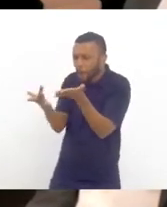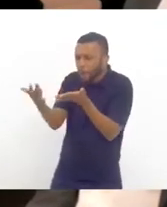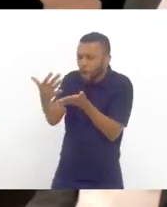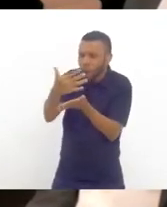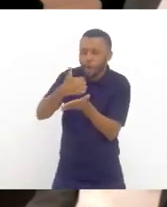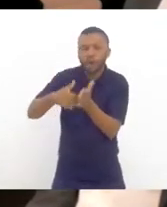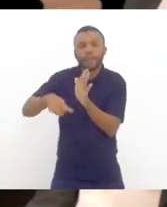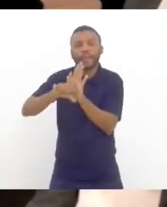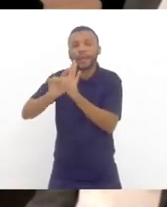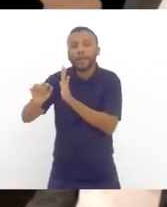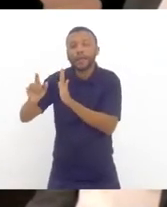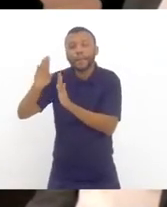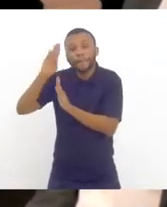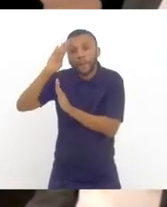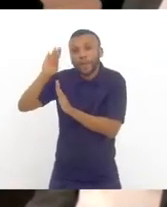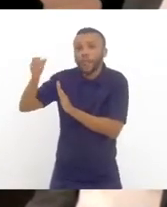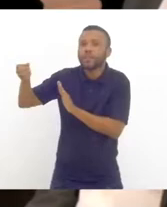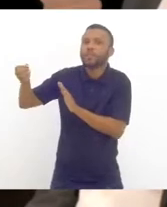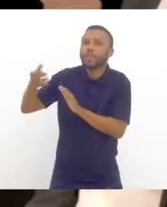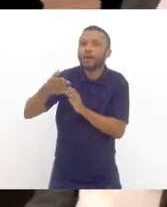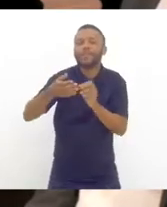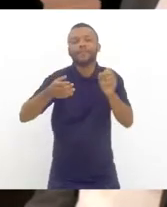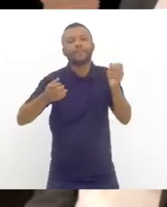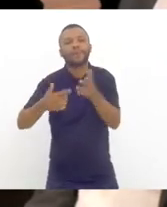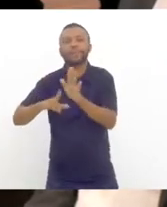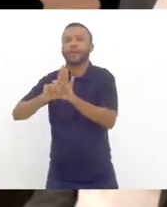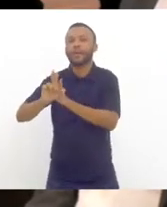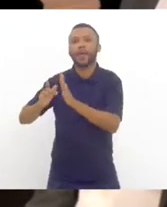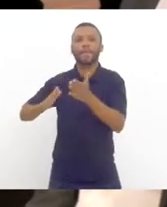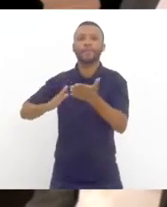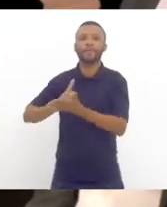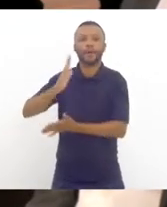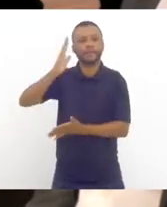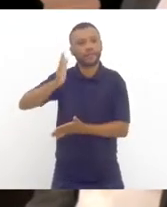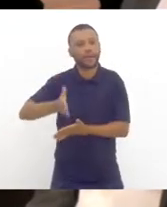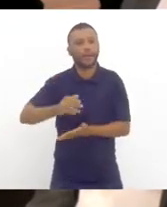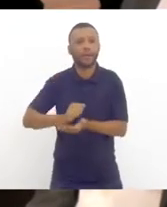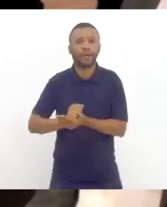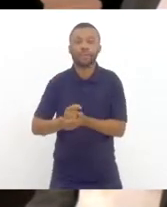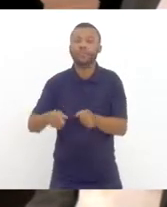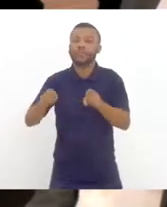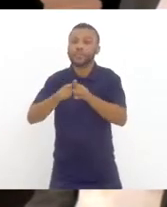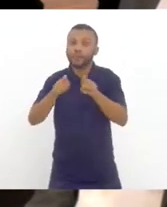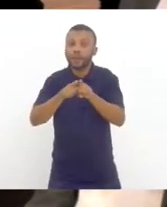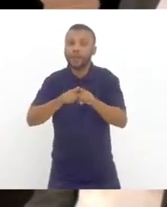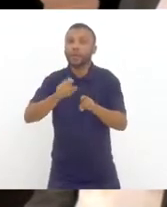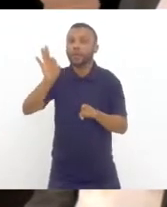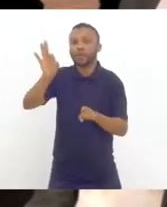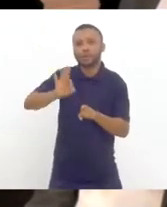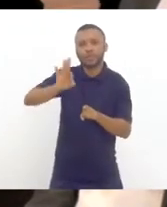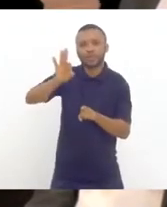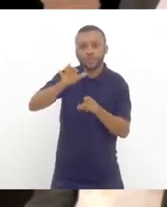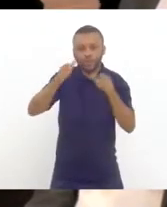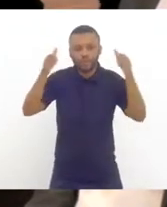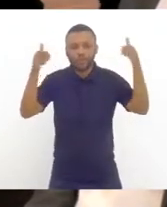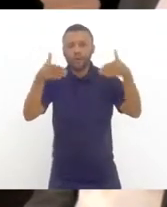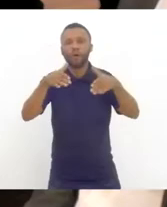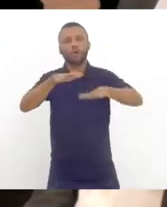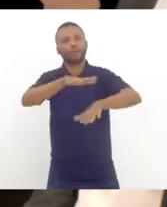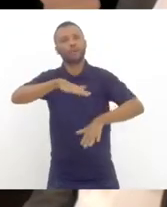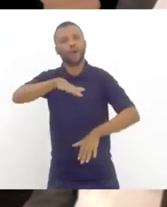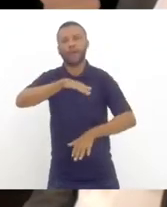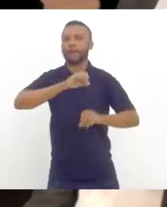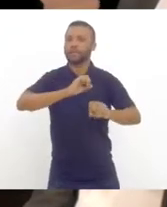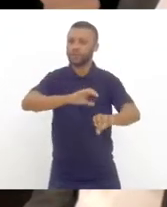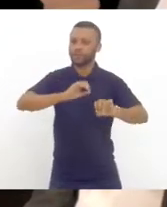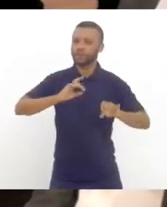inclusive as novas leis aprovadas, as novas leis estaduais, incluindo o indicador da educação, a gente tem esse levantamento, a gente